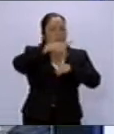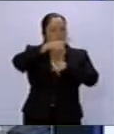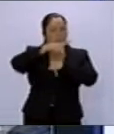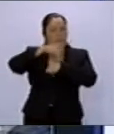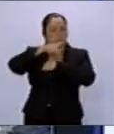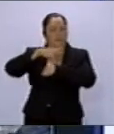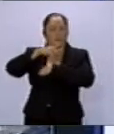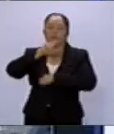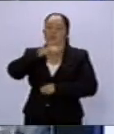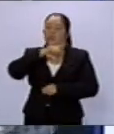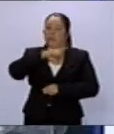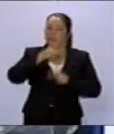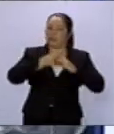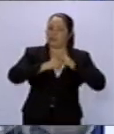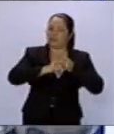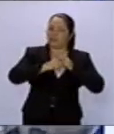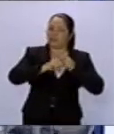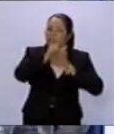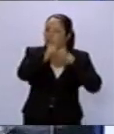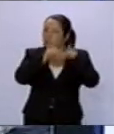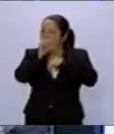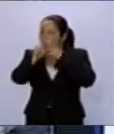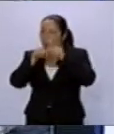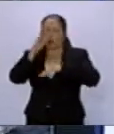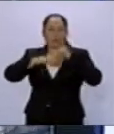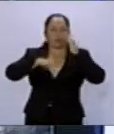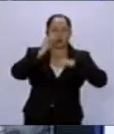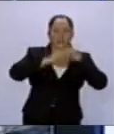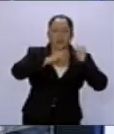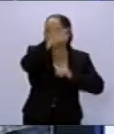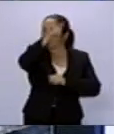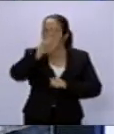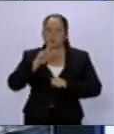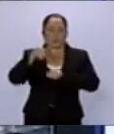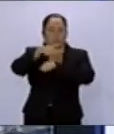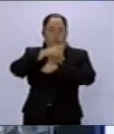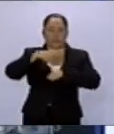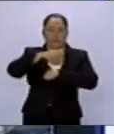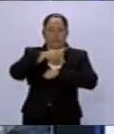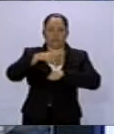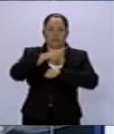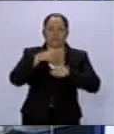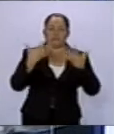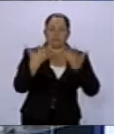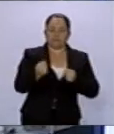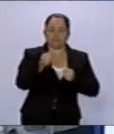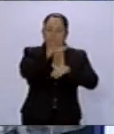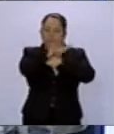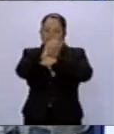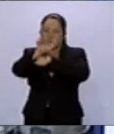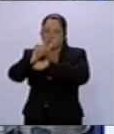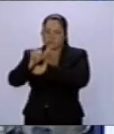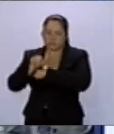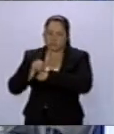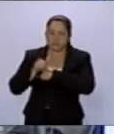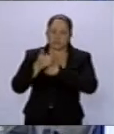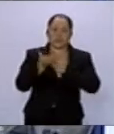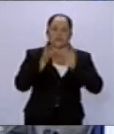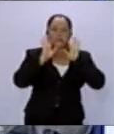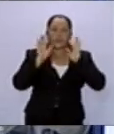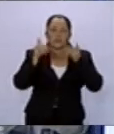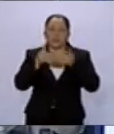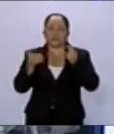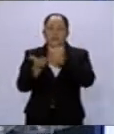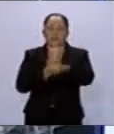esse mecanismo do recrutamento da força de trabalho estrangeiro em concomitância com a sua para o exercício da atenção básica em